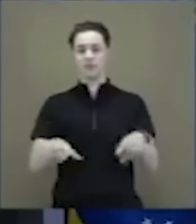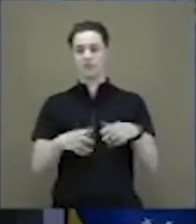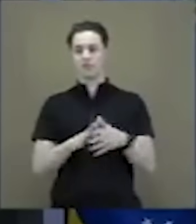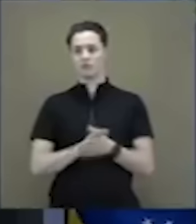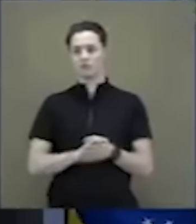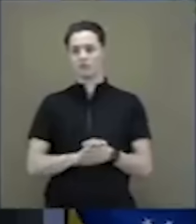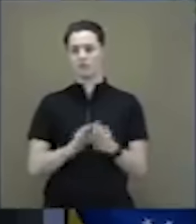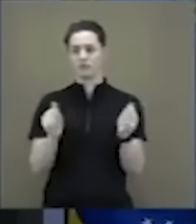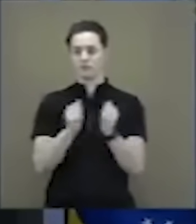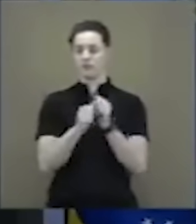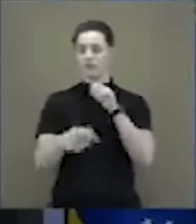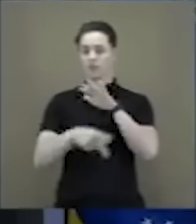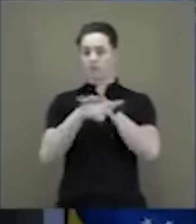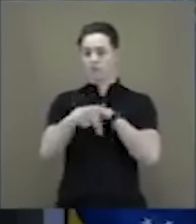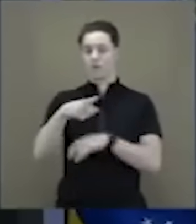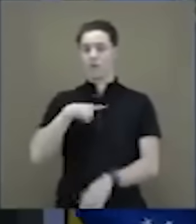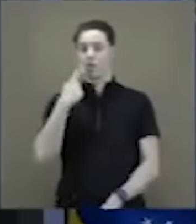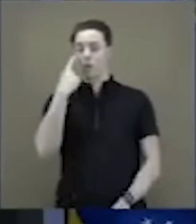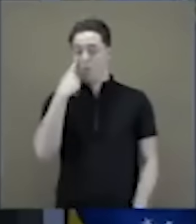Olha